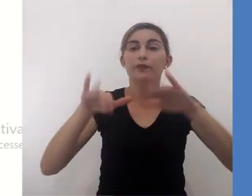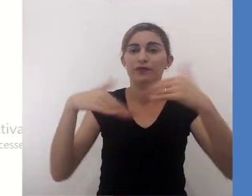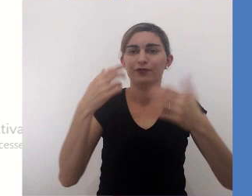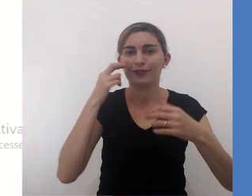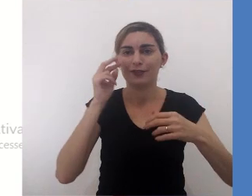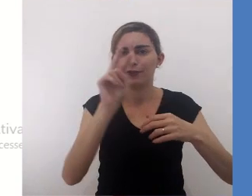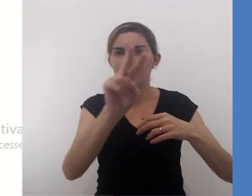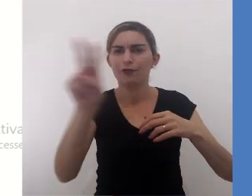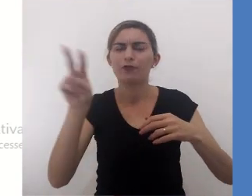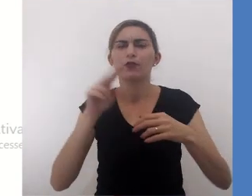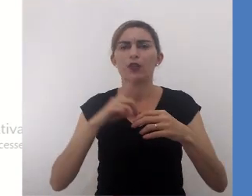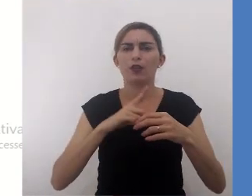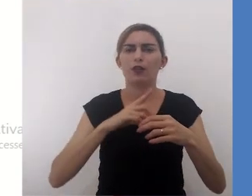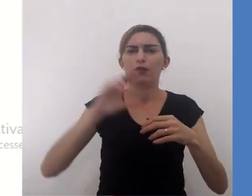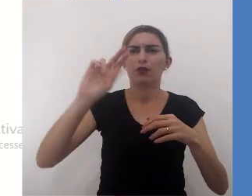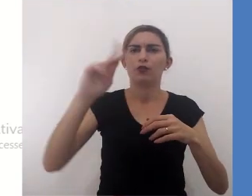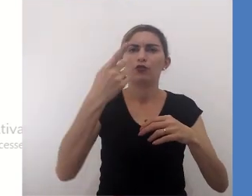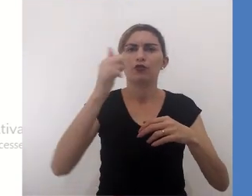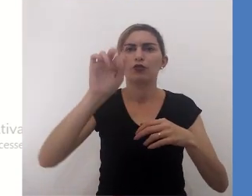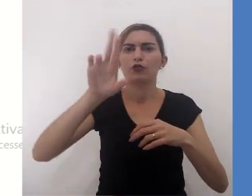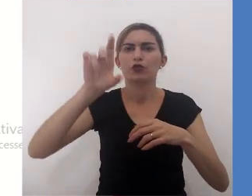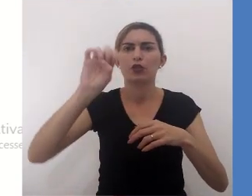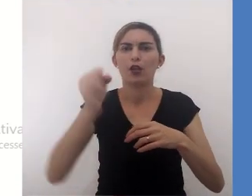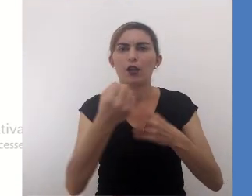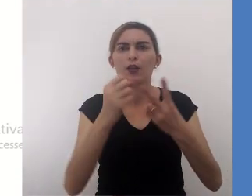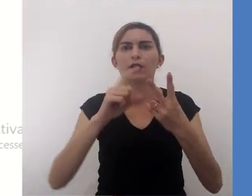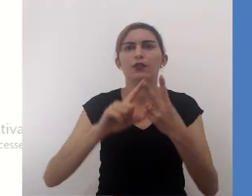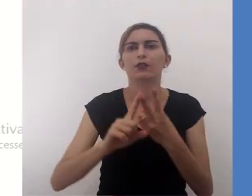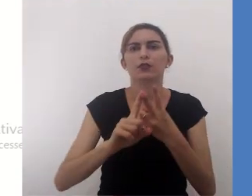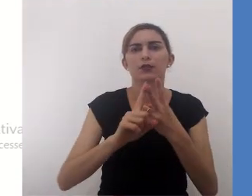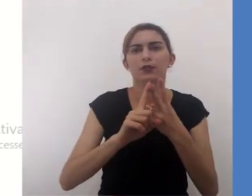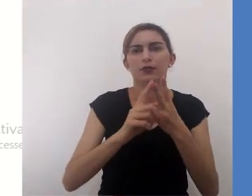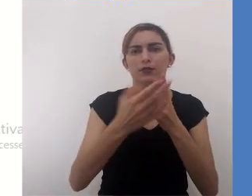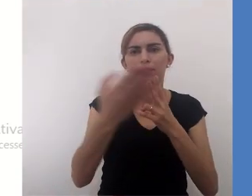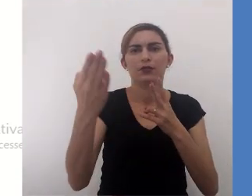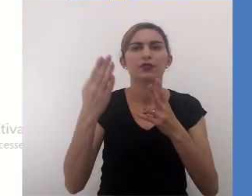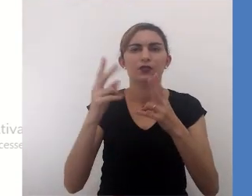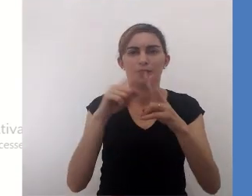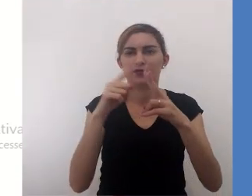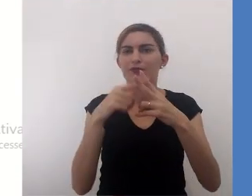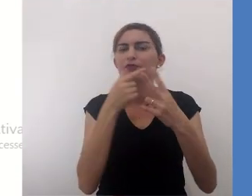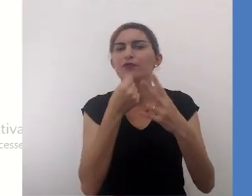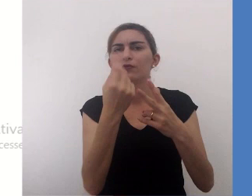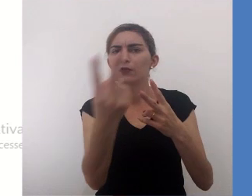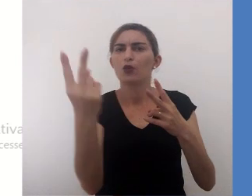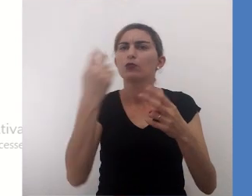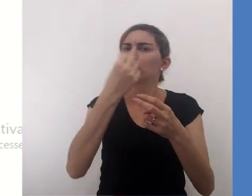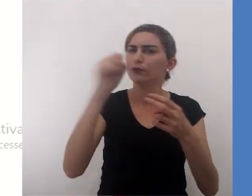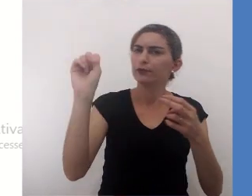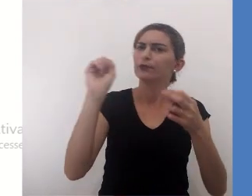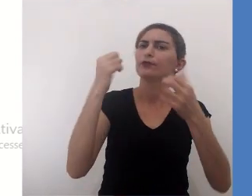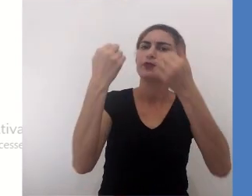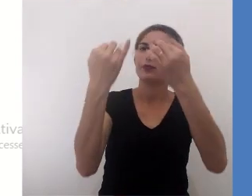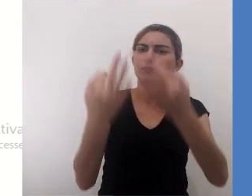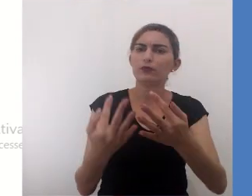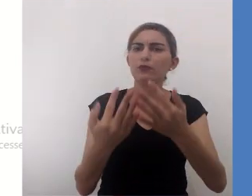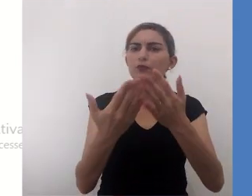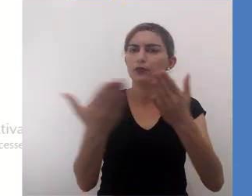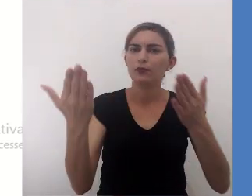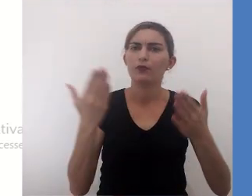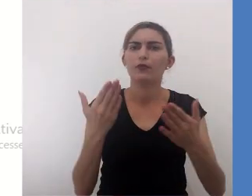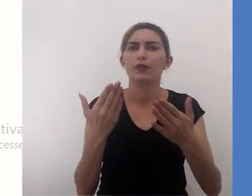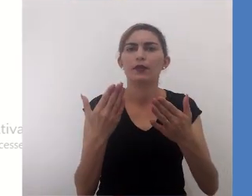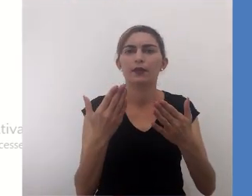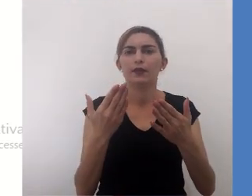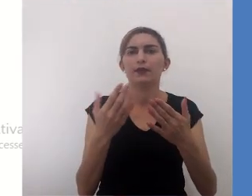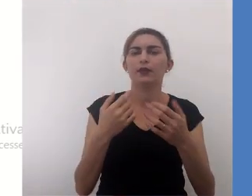vejamos, aí vocês vão ter o Charles Fourier e o Claude Henry. Então ele diz o seguinte, o